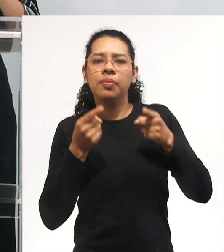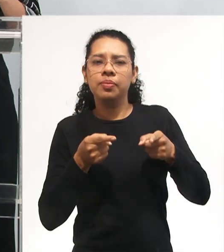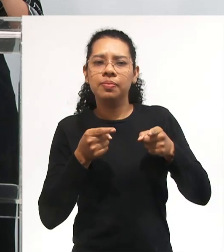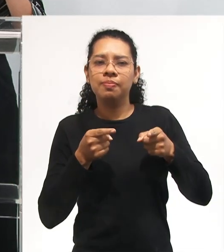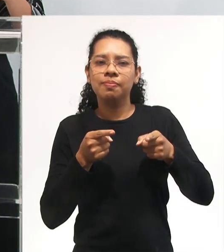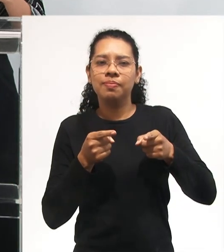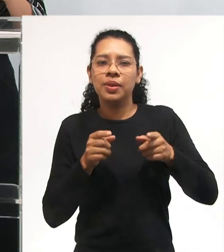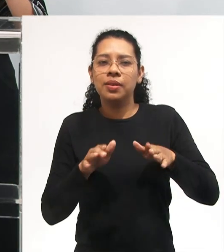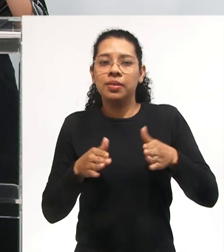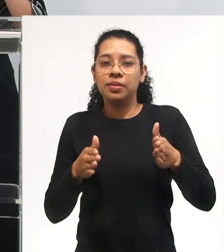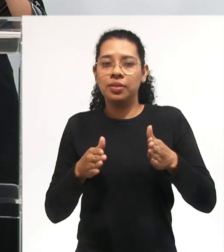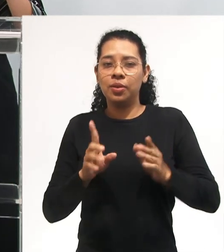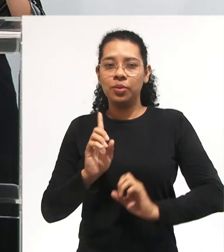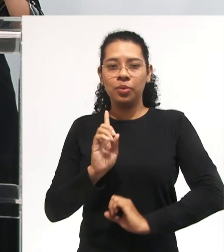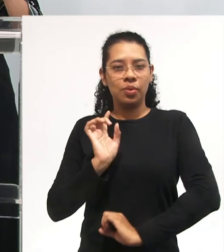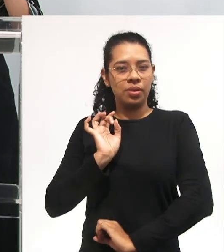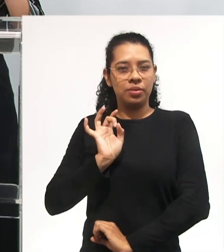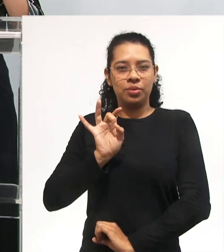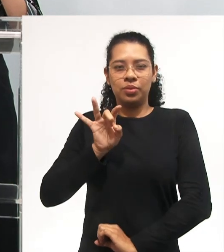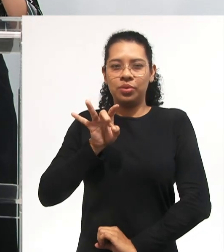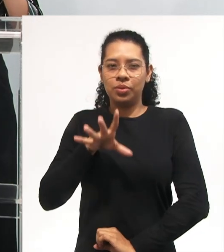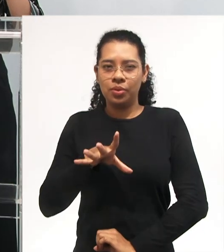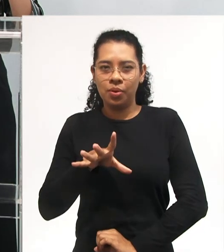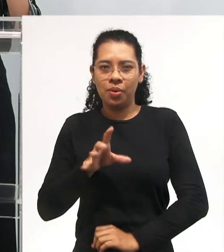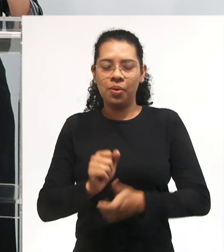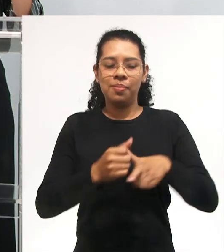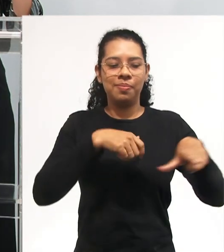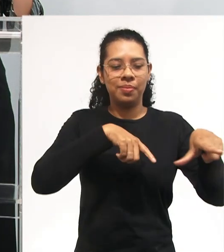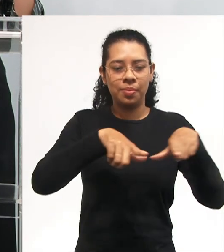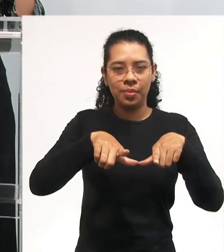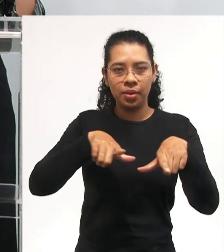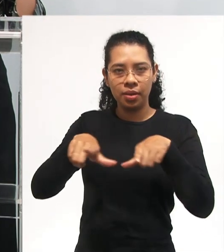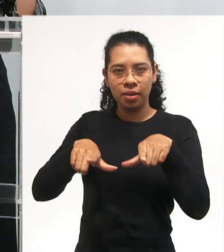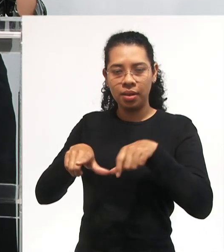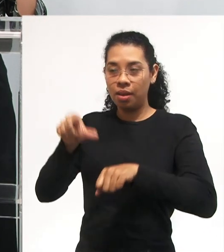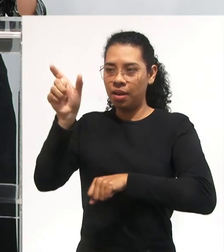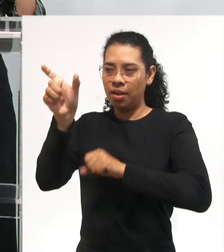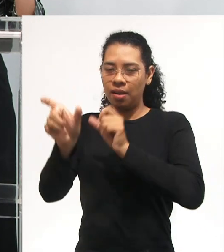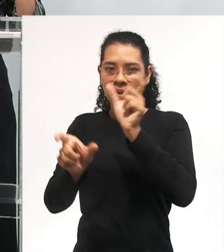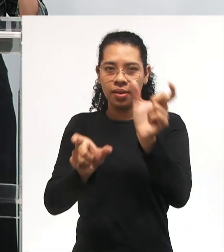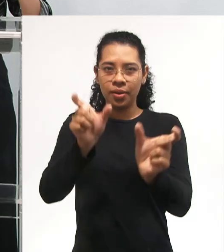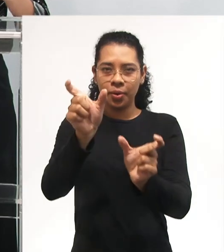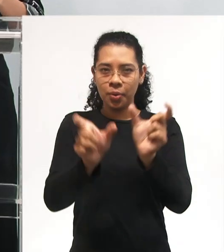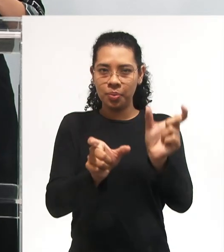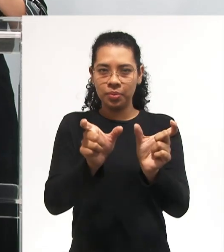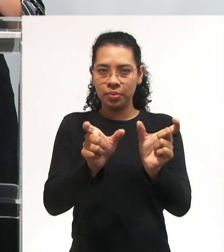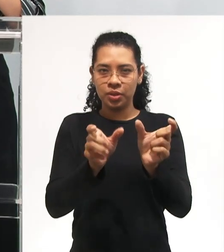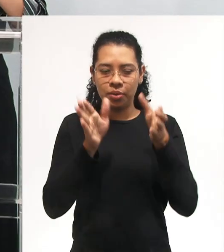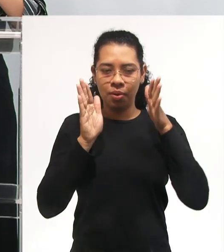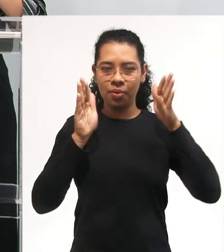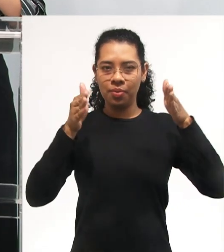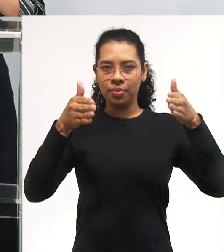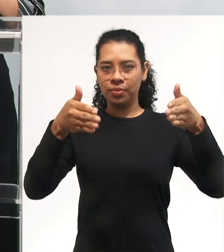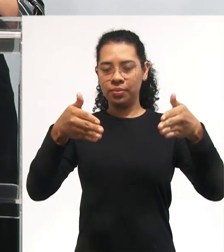ele não é só trabalhar com pessoas de uma pegada ou de um foco